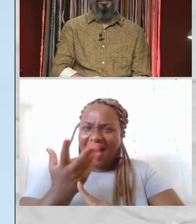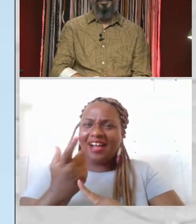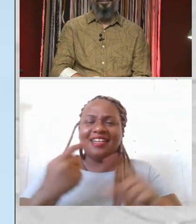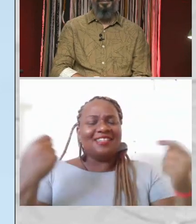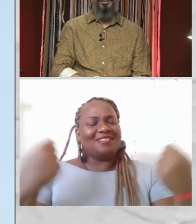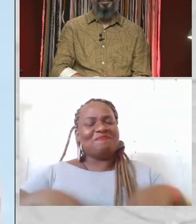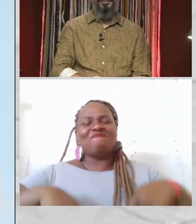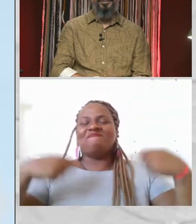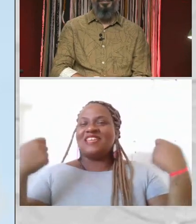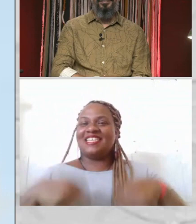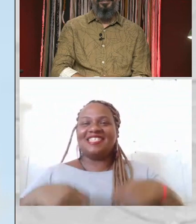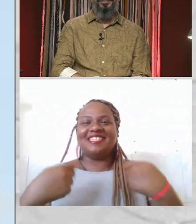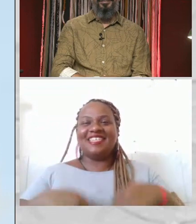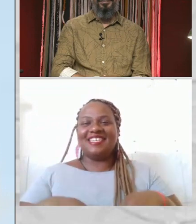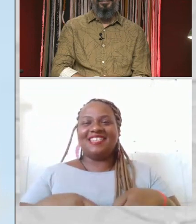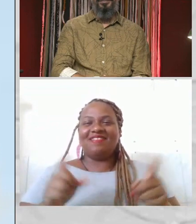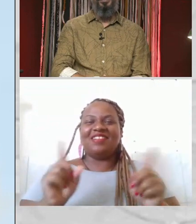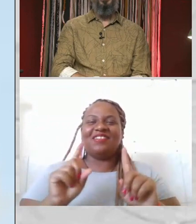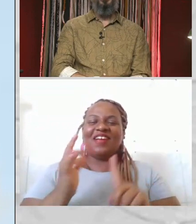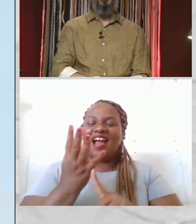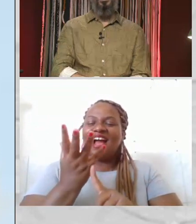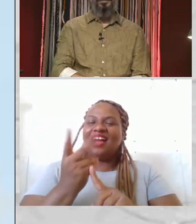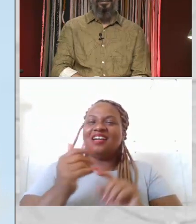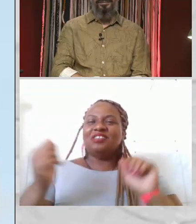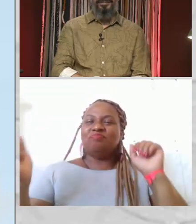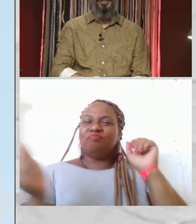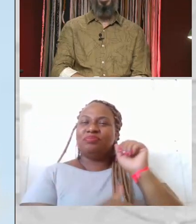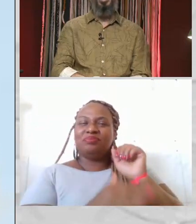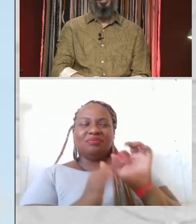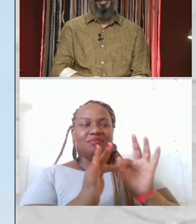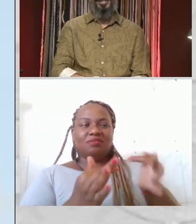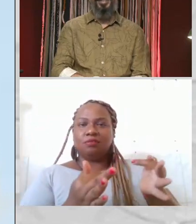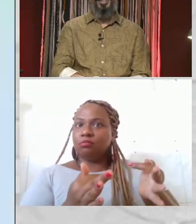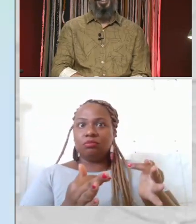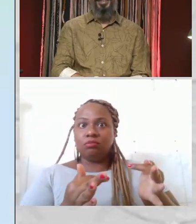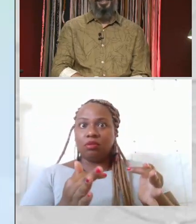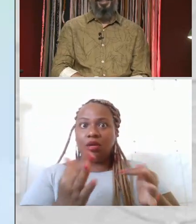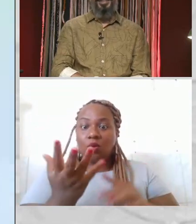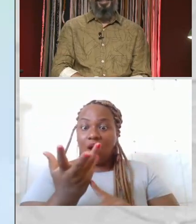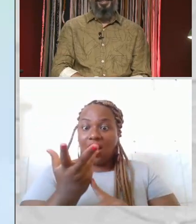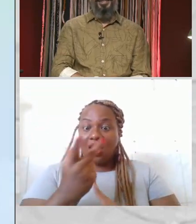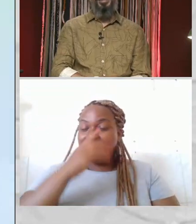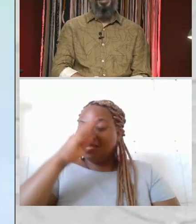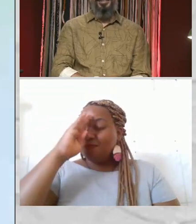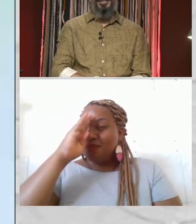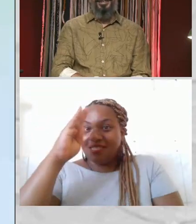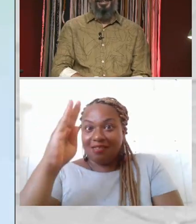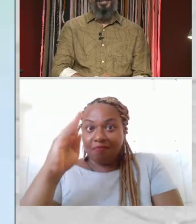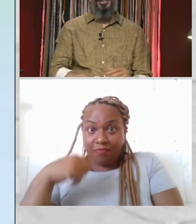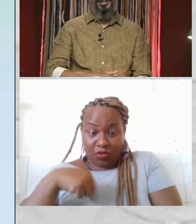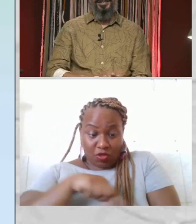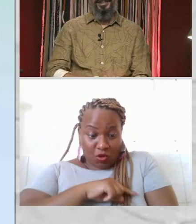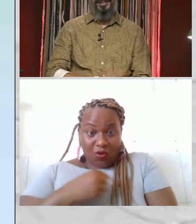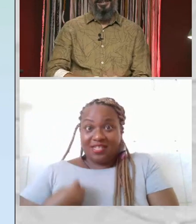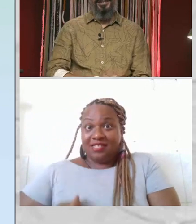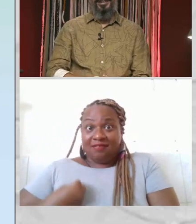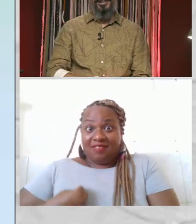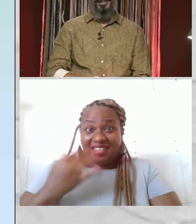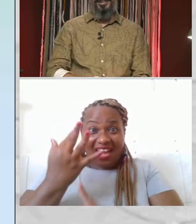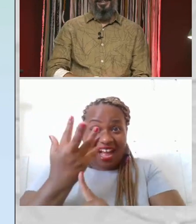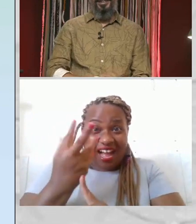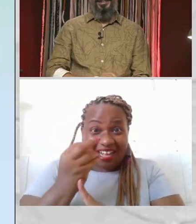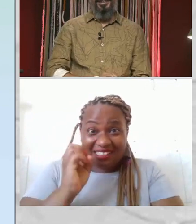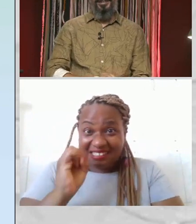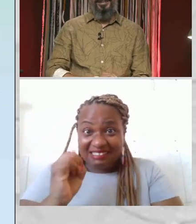de arte é a cereja do bolo. Não, a arte é o bolo inteiro. O ser humano não sobrevive sem arte. A gente não sobrevive sem arte.